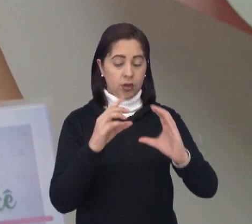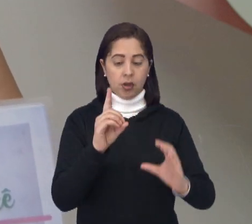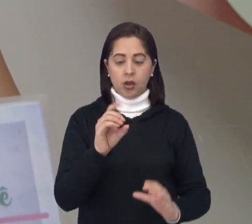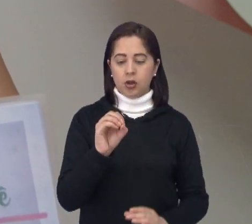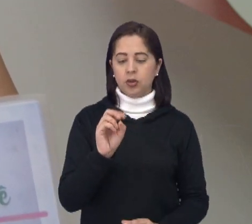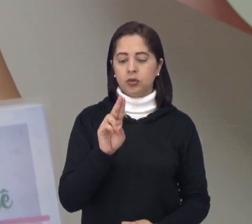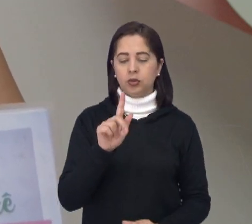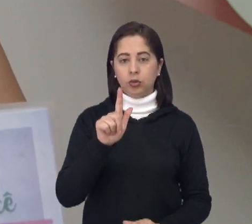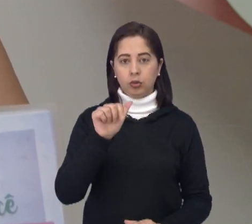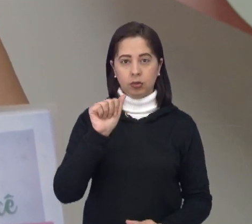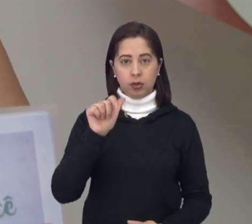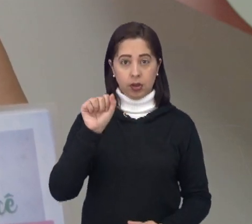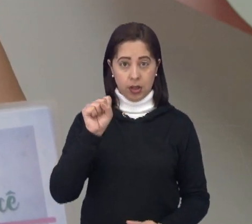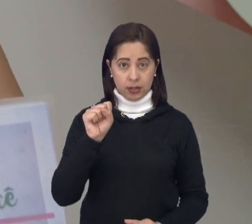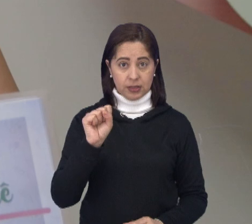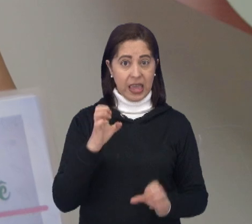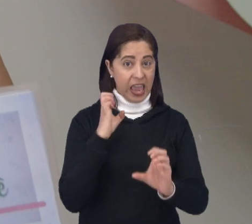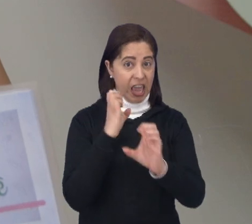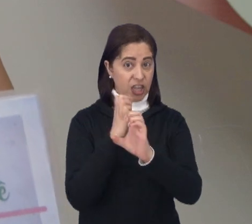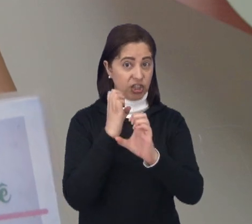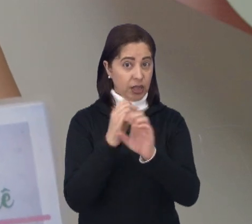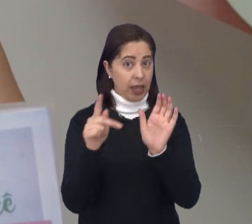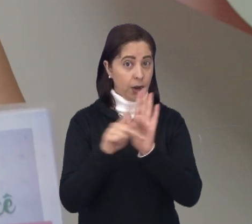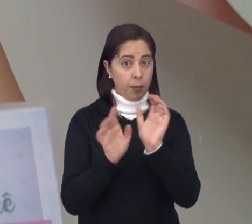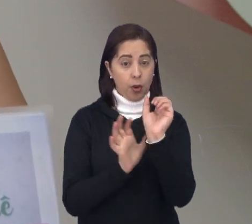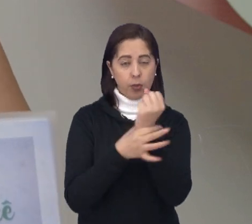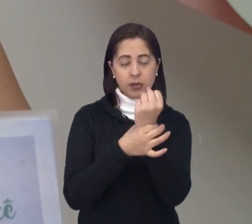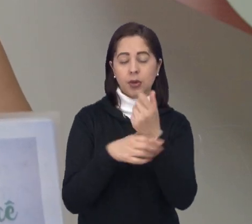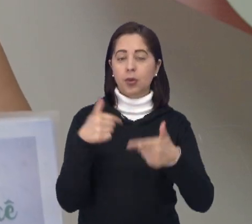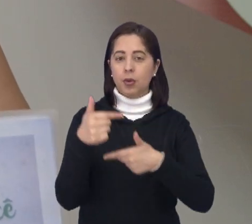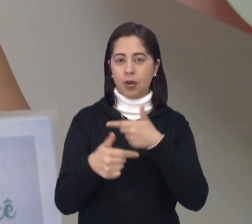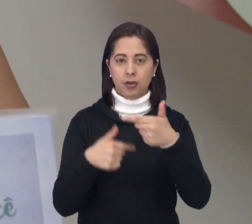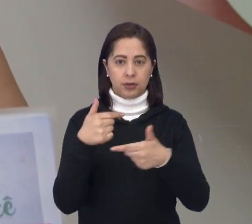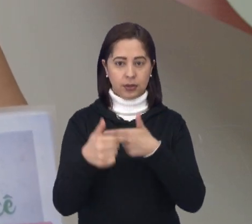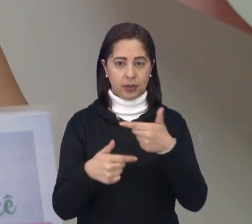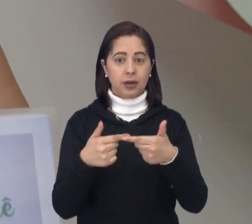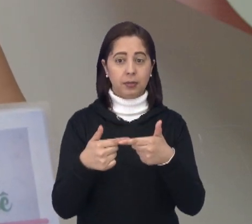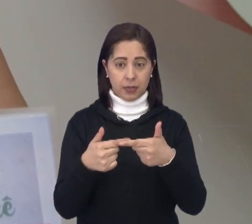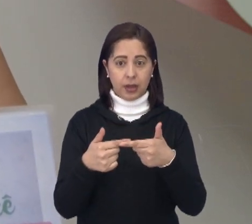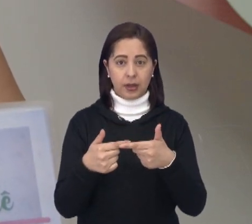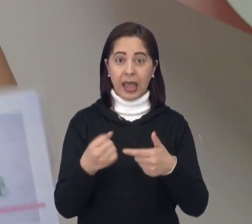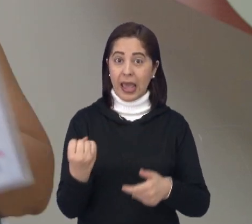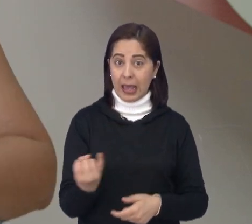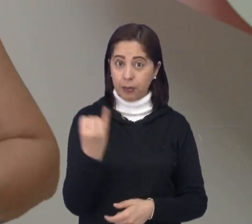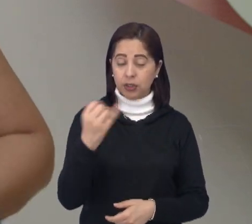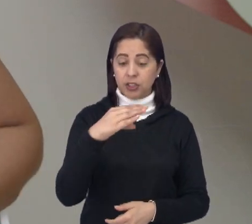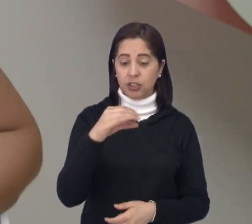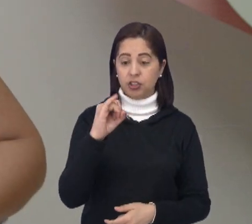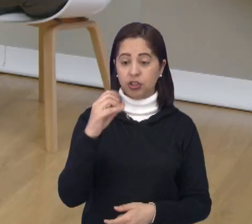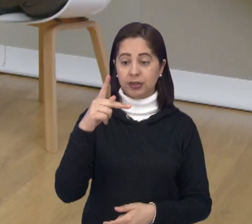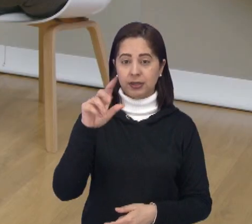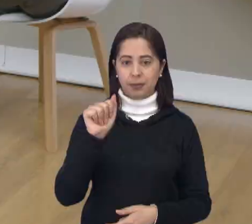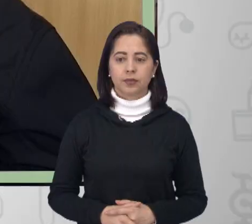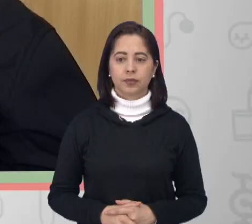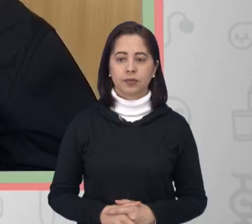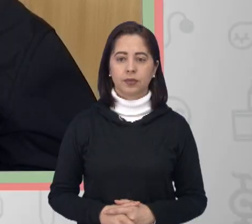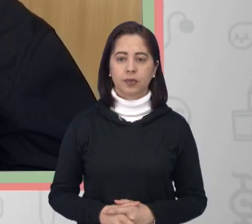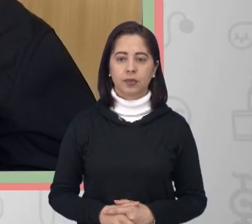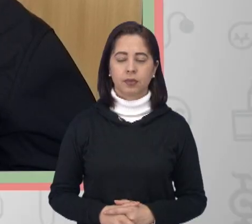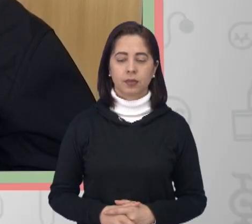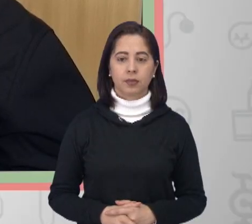Douglas Castilho, que é engenheiro de segurança do trabalho, sobre a importância da CIPA. Vamos conferir?